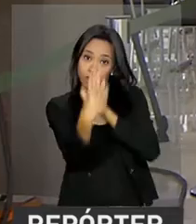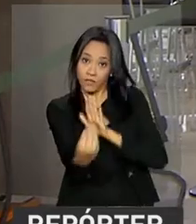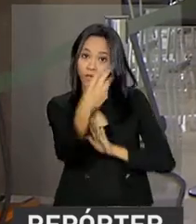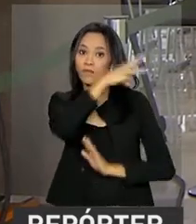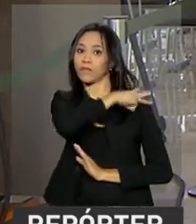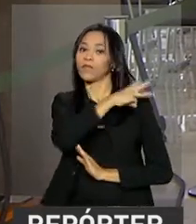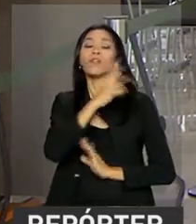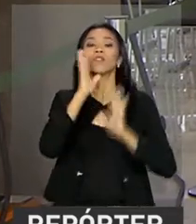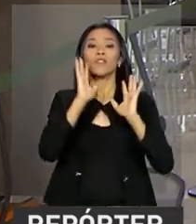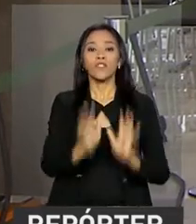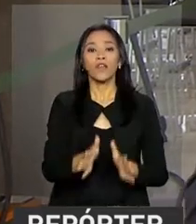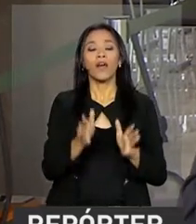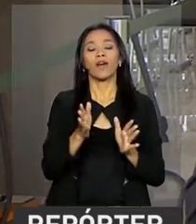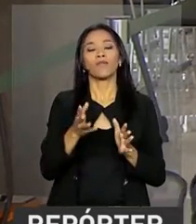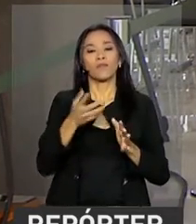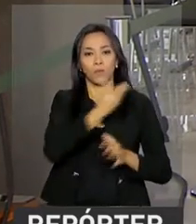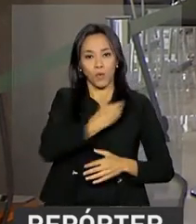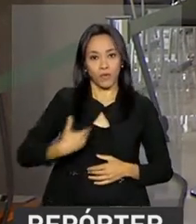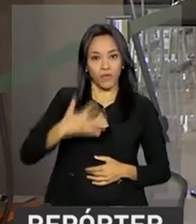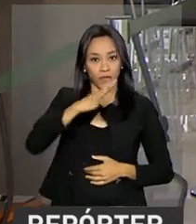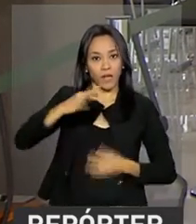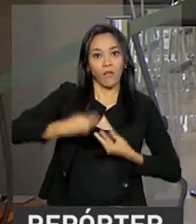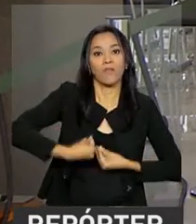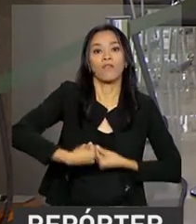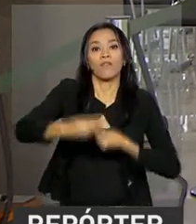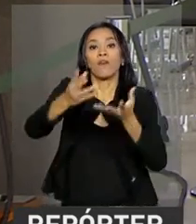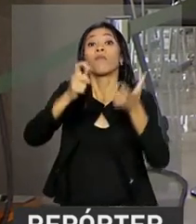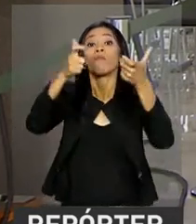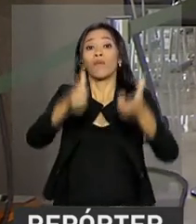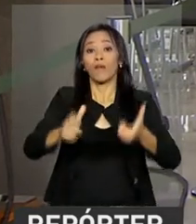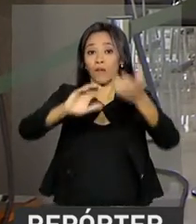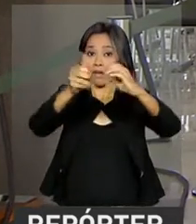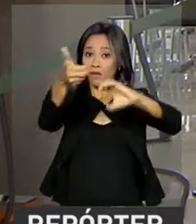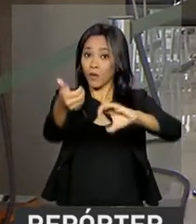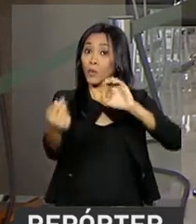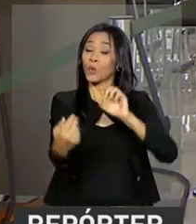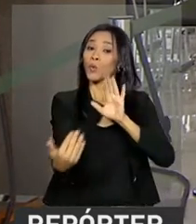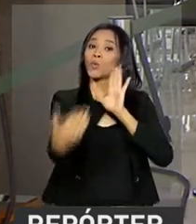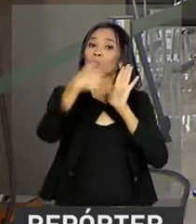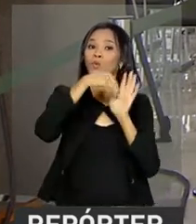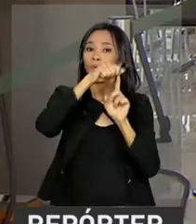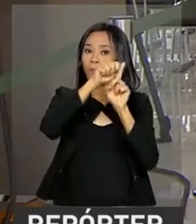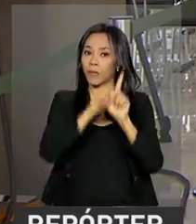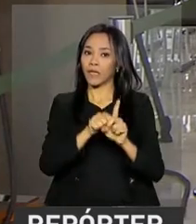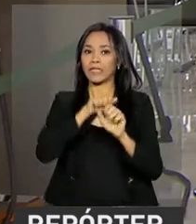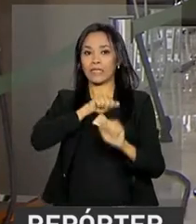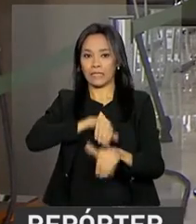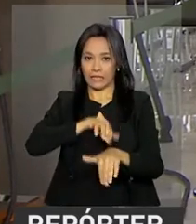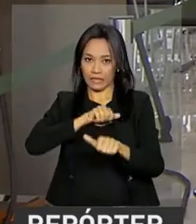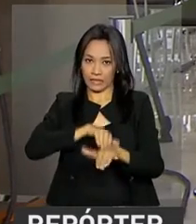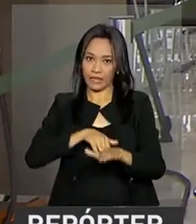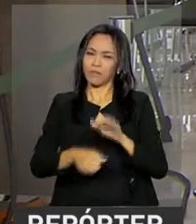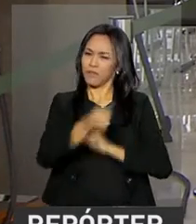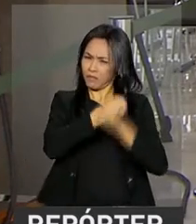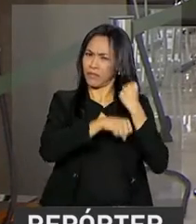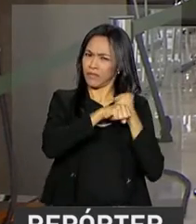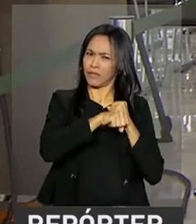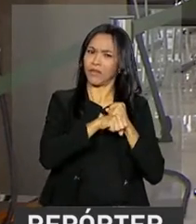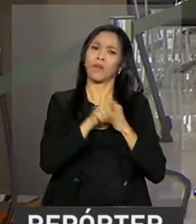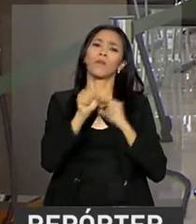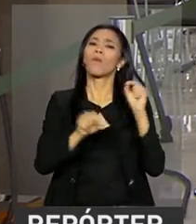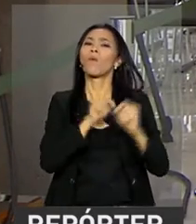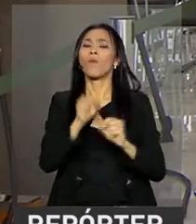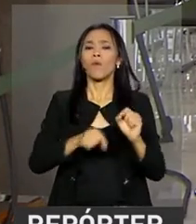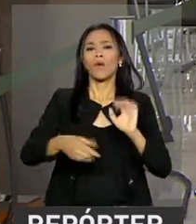foi enviada pelo governo federal ao congresso nacional no último mês de setembro em setembro do ano passado por meio de